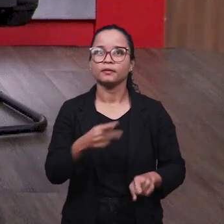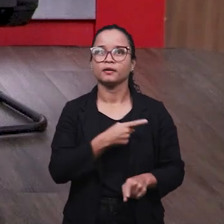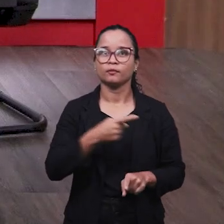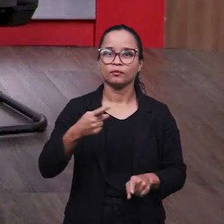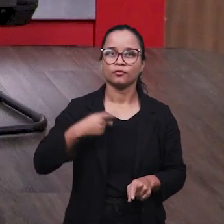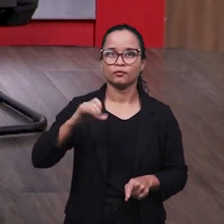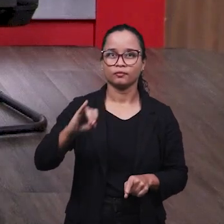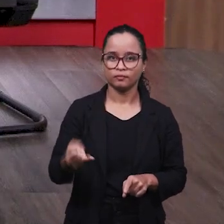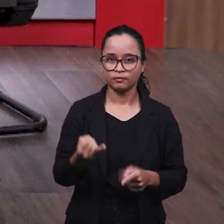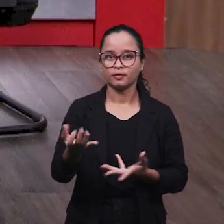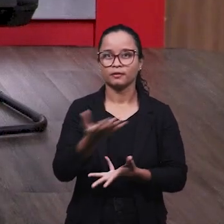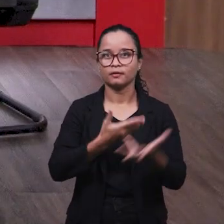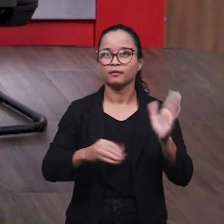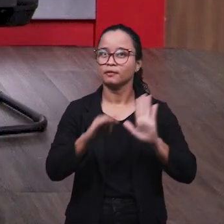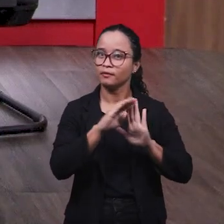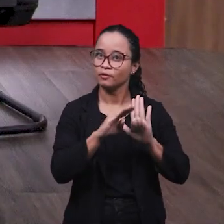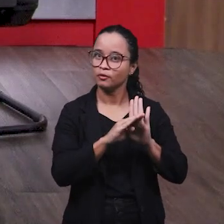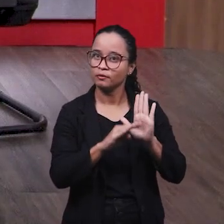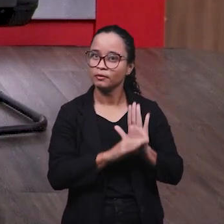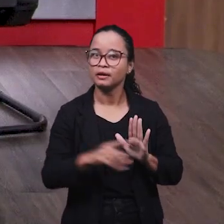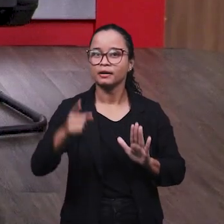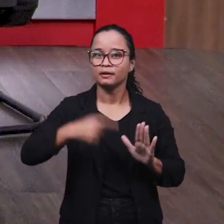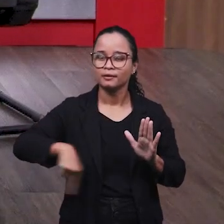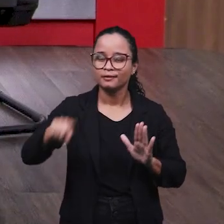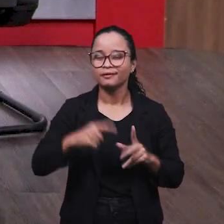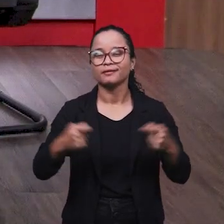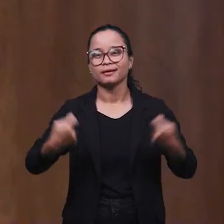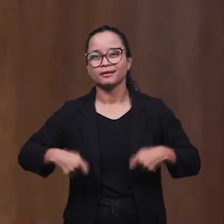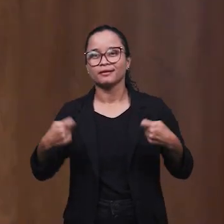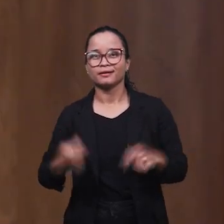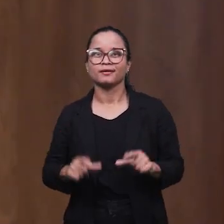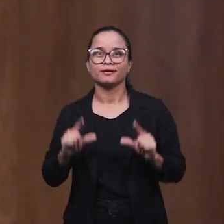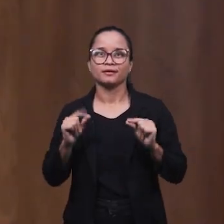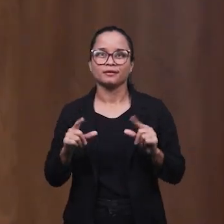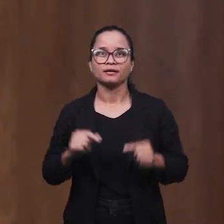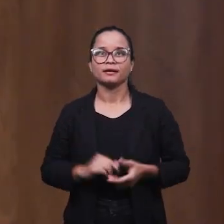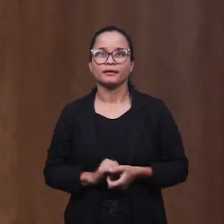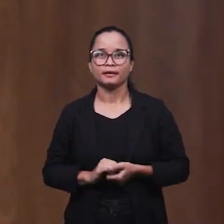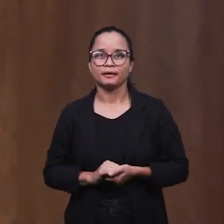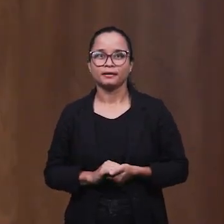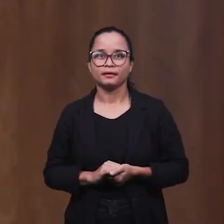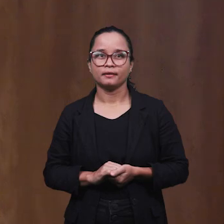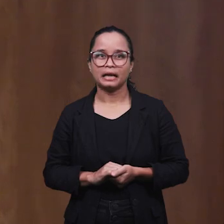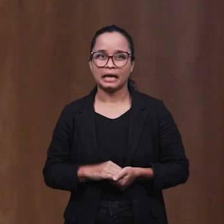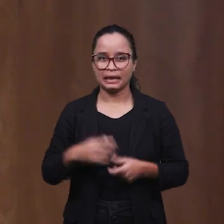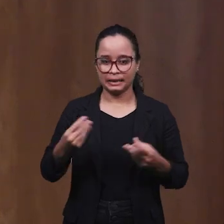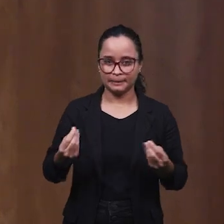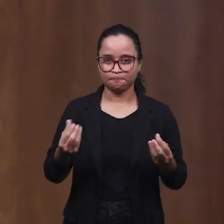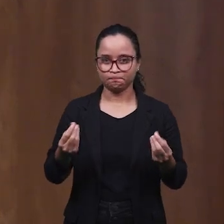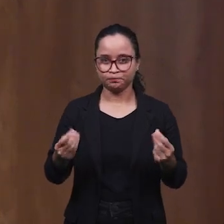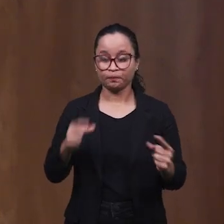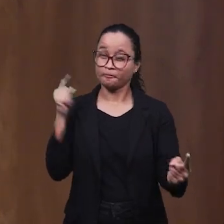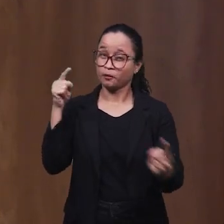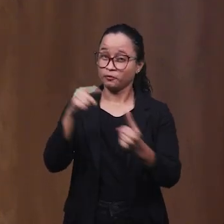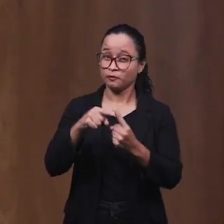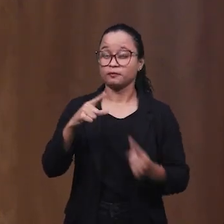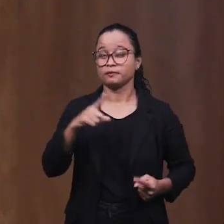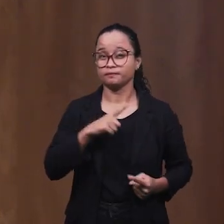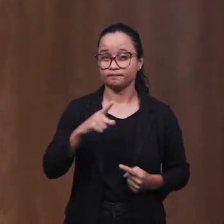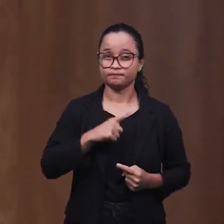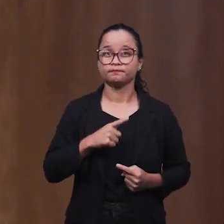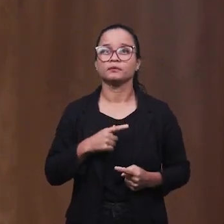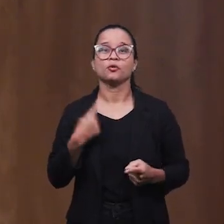João. Nosso programa, nós precisamos assim, sermos um pouco mais objetivos, até